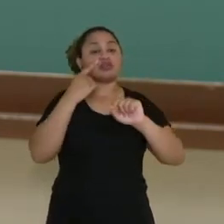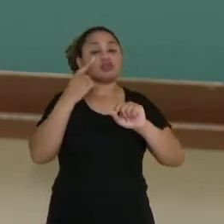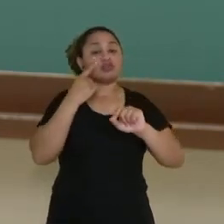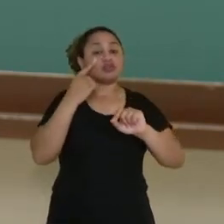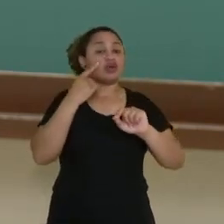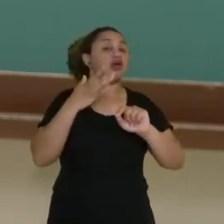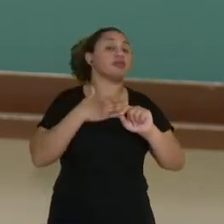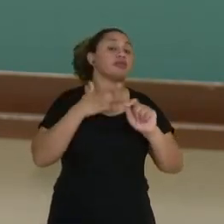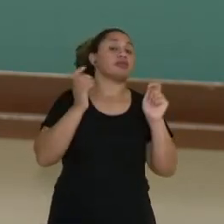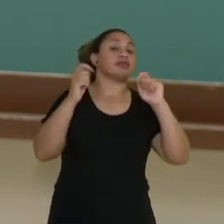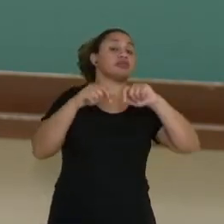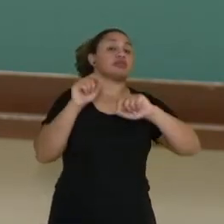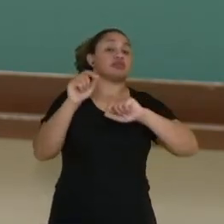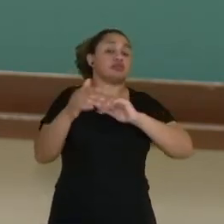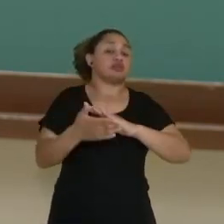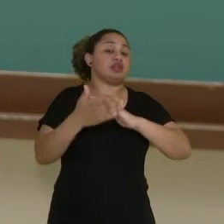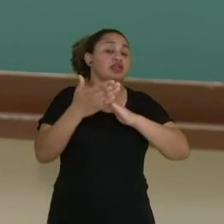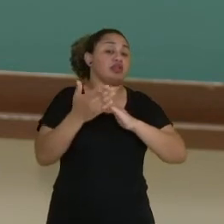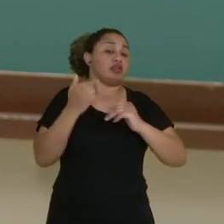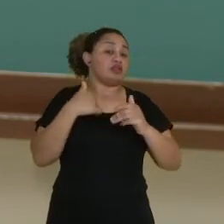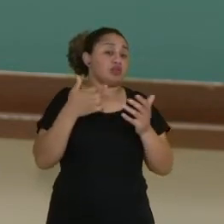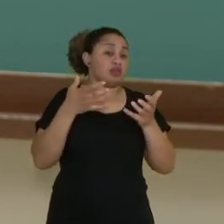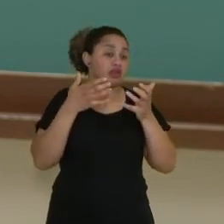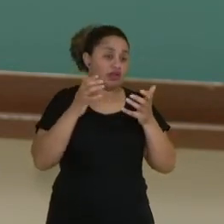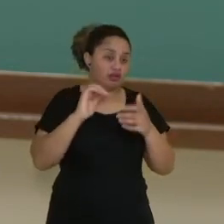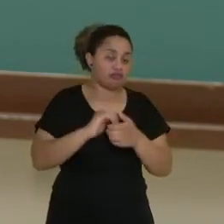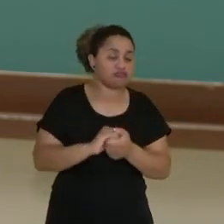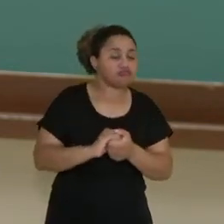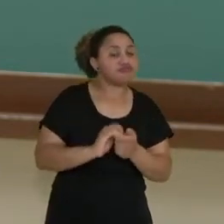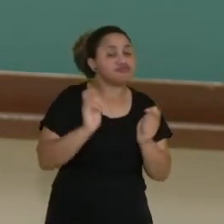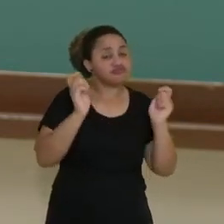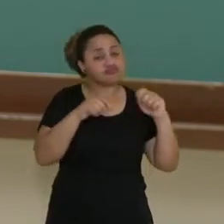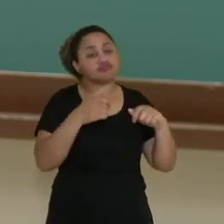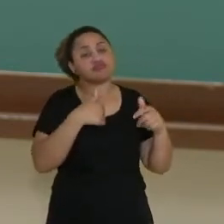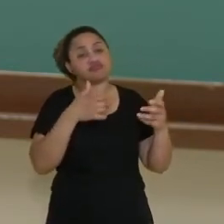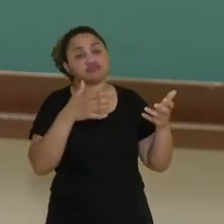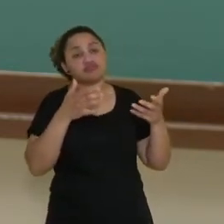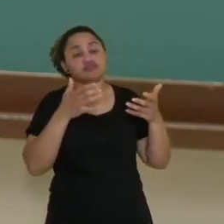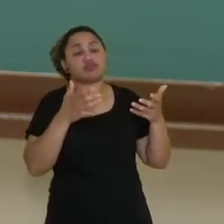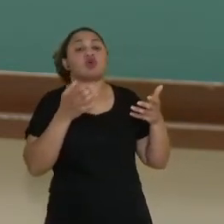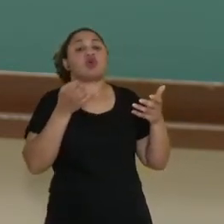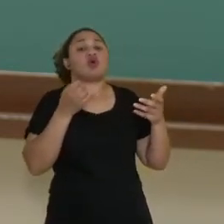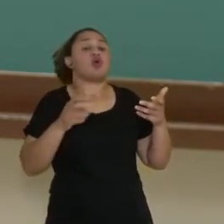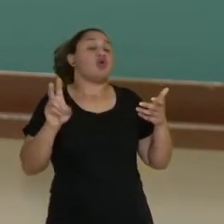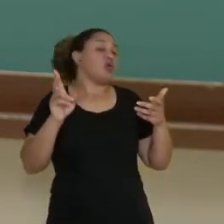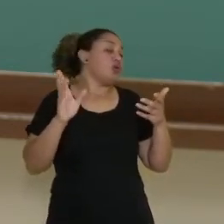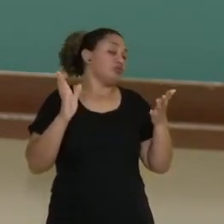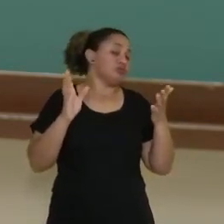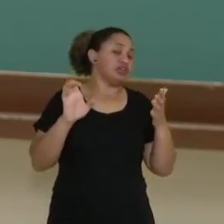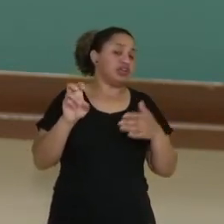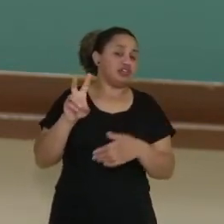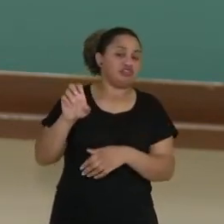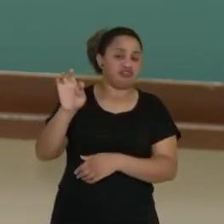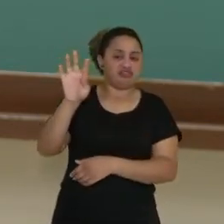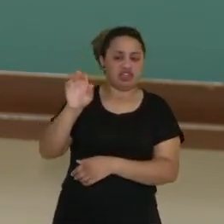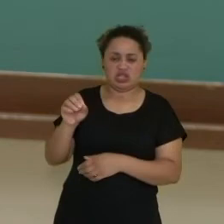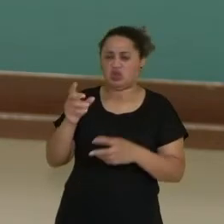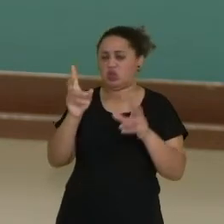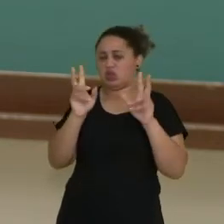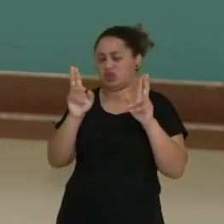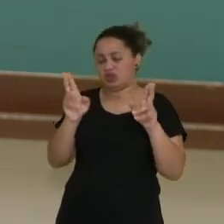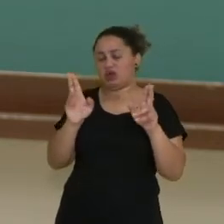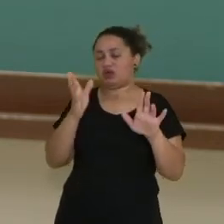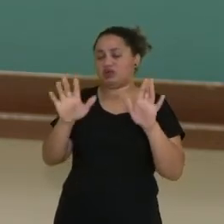minha possibilidade favorável. Possibilidade favorável ou evento é a mesma coisa. Então, muitas vezes